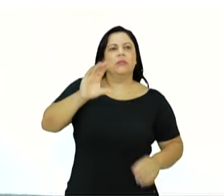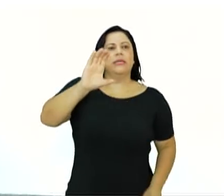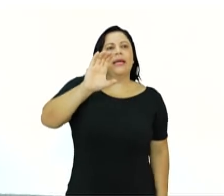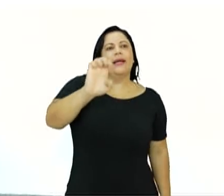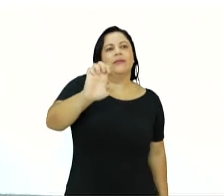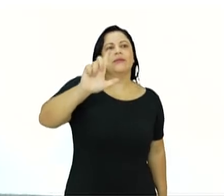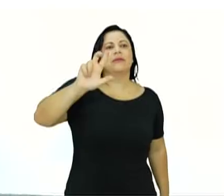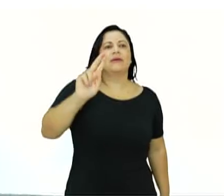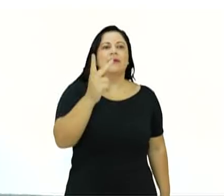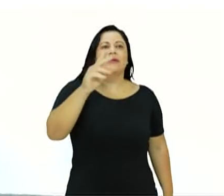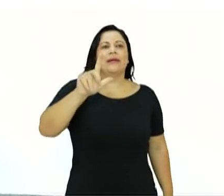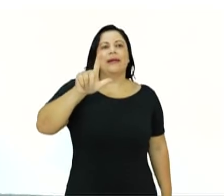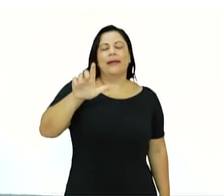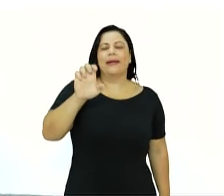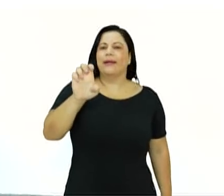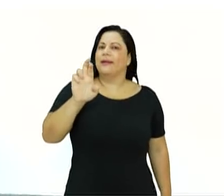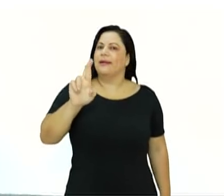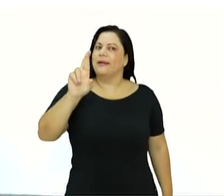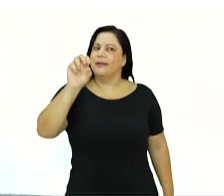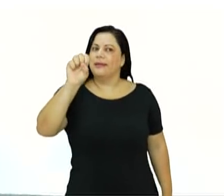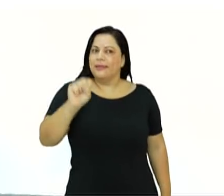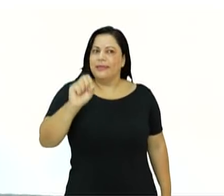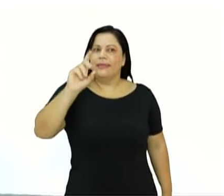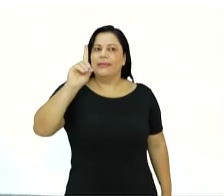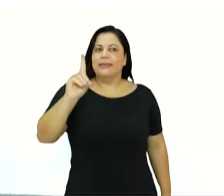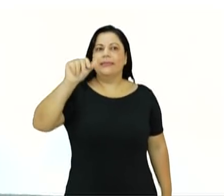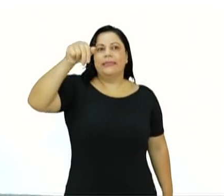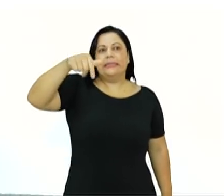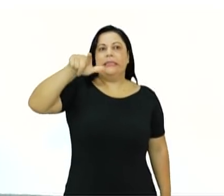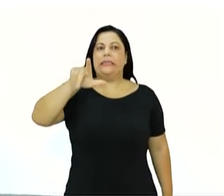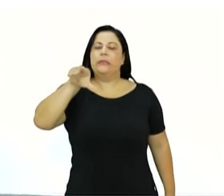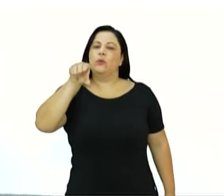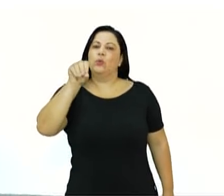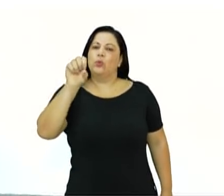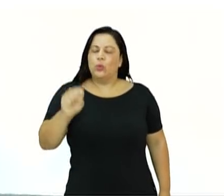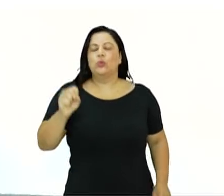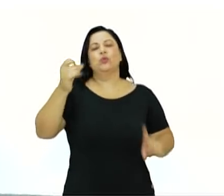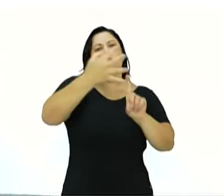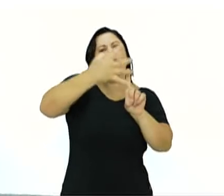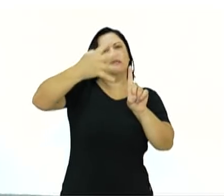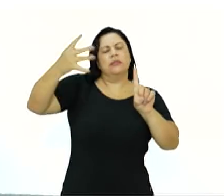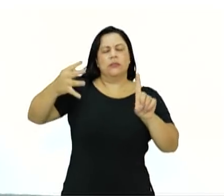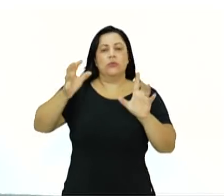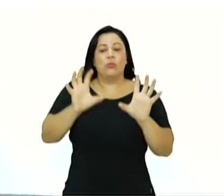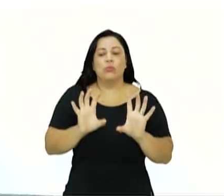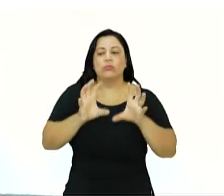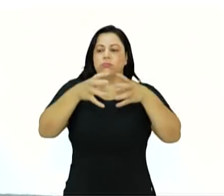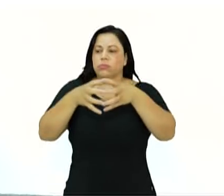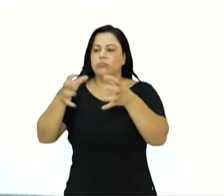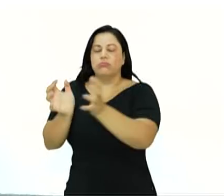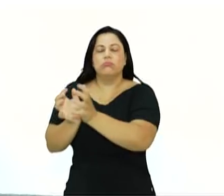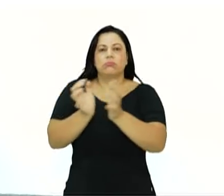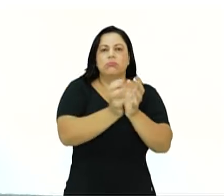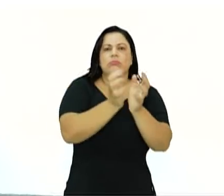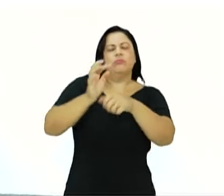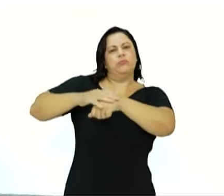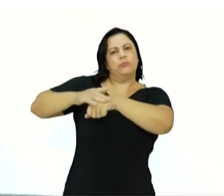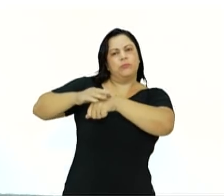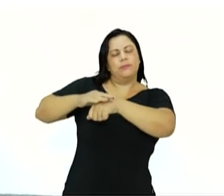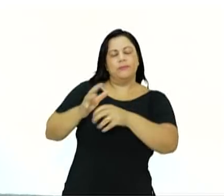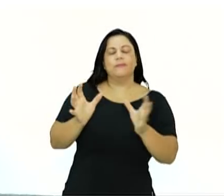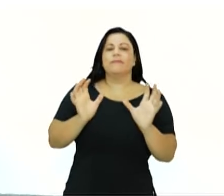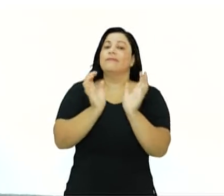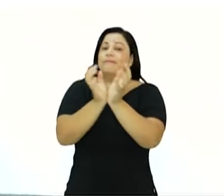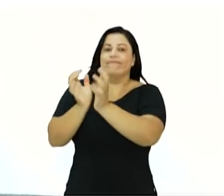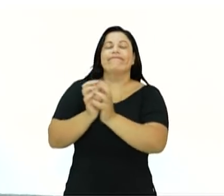ali, né? Ela é caracterizada por uma síndrome, né? E síndrome é um conjunto de doenças, conjunto de sintomas, né?